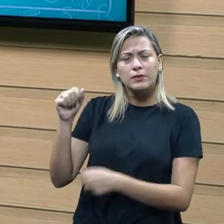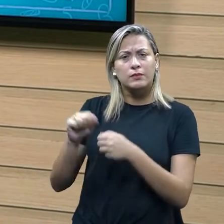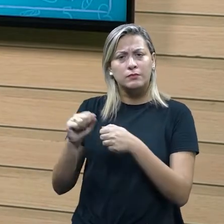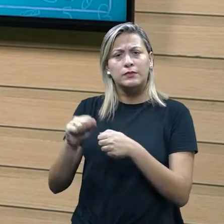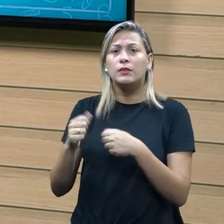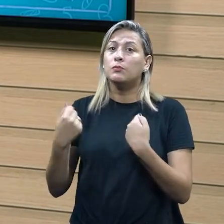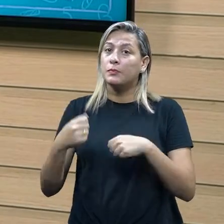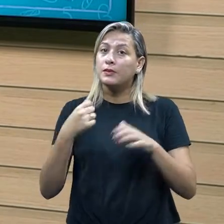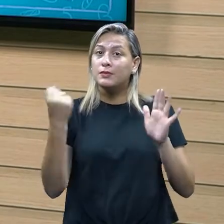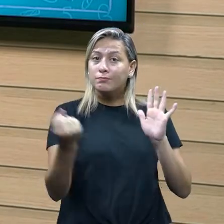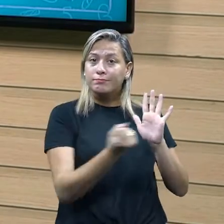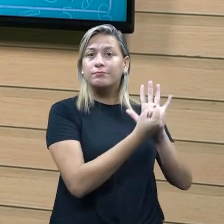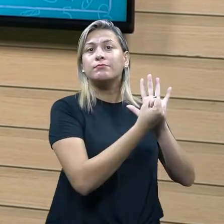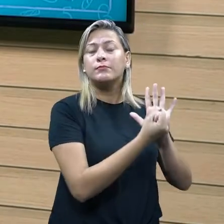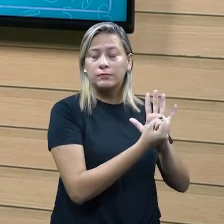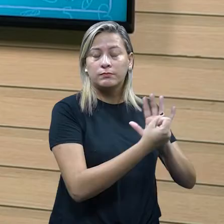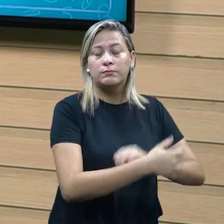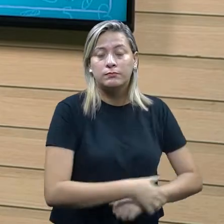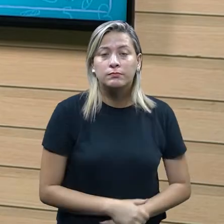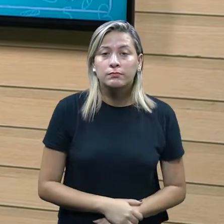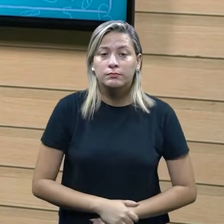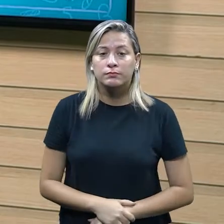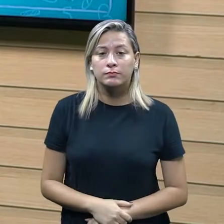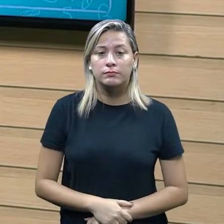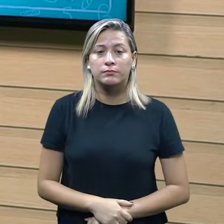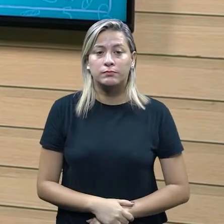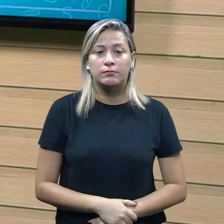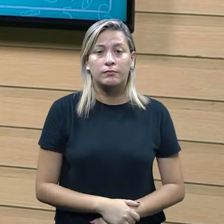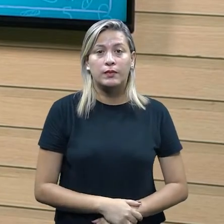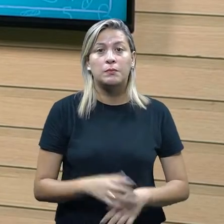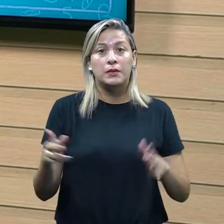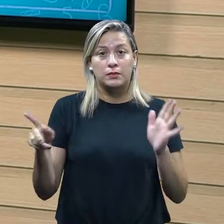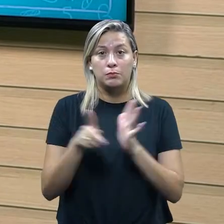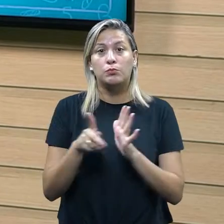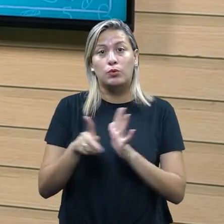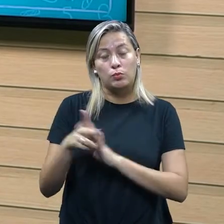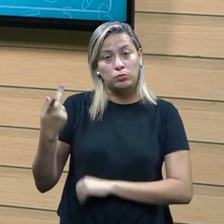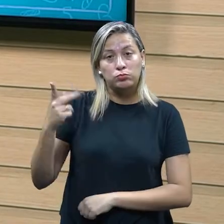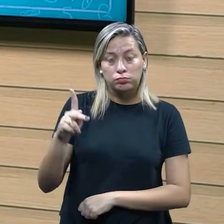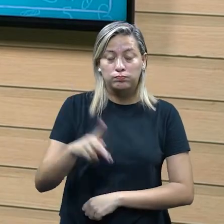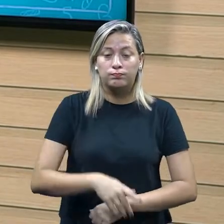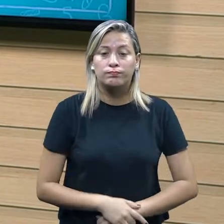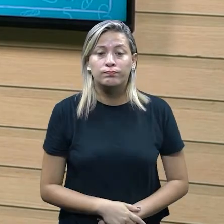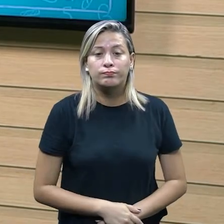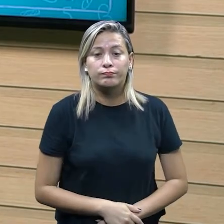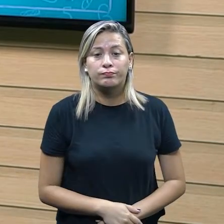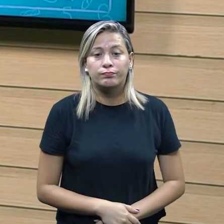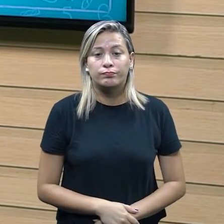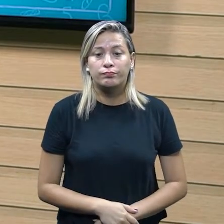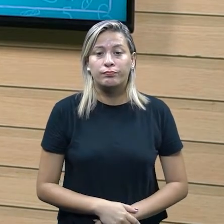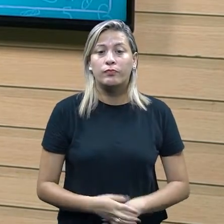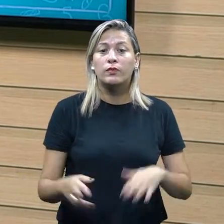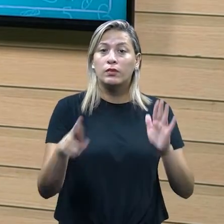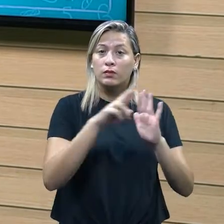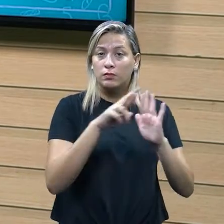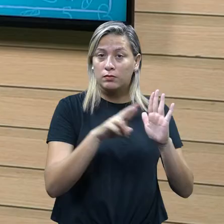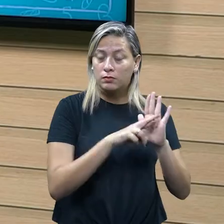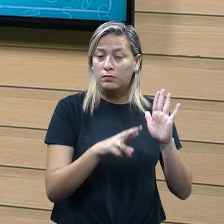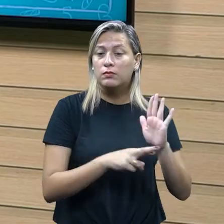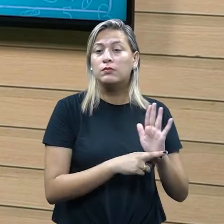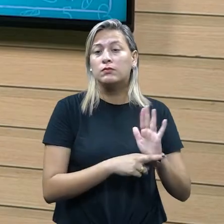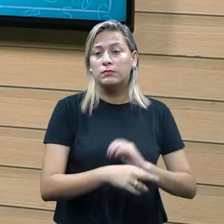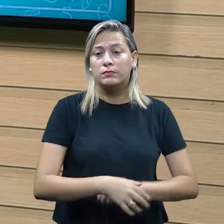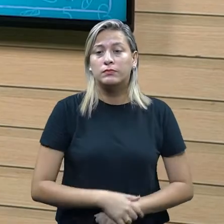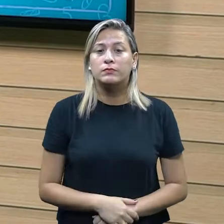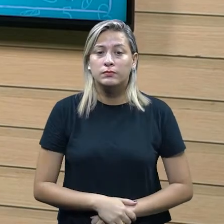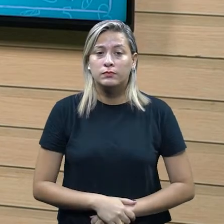nova, você precisa patenteá-la, né? Para que essa máquina seja de sua propriedade, né? E a normatização é